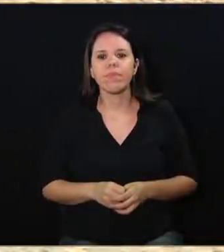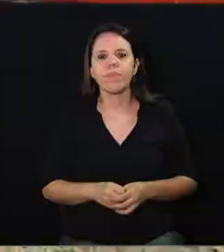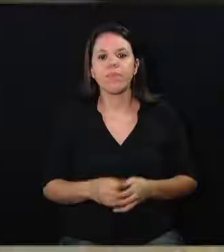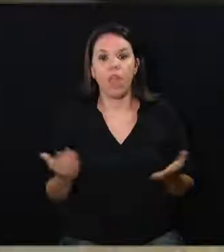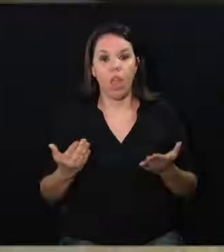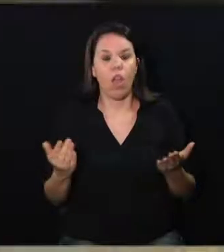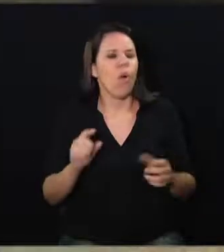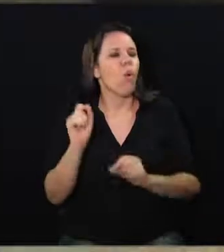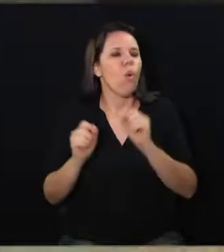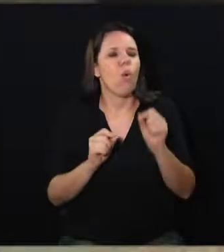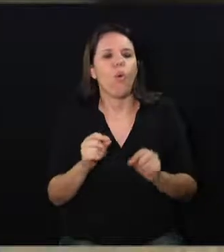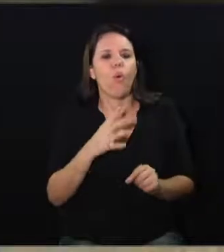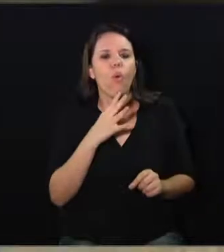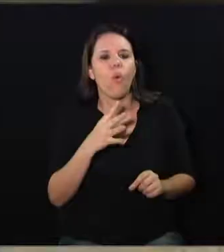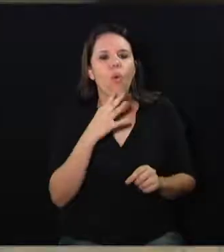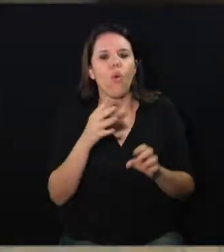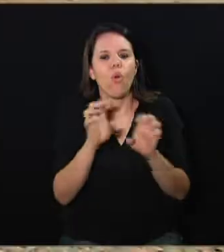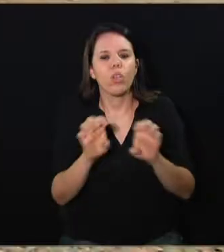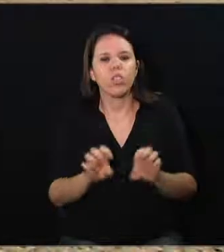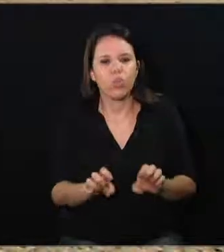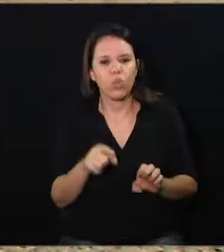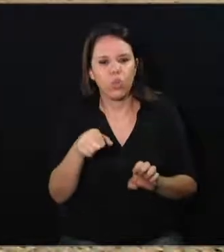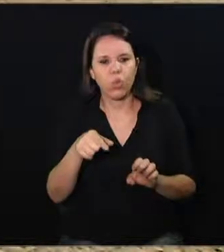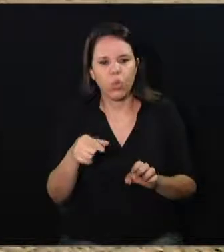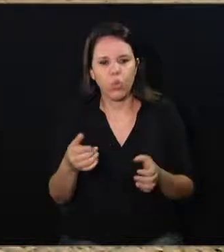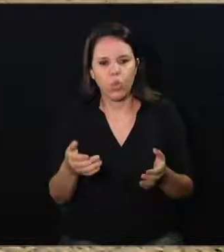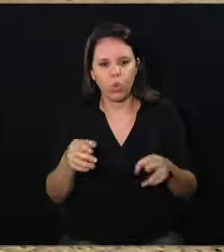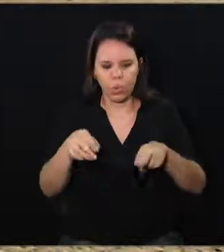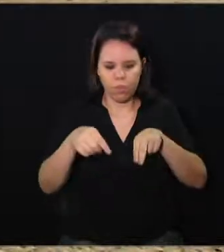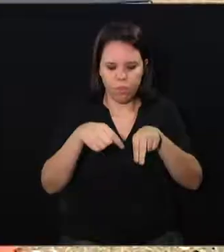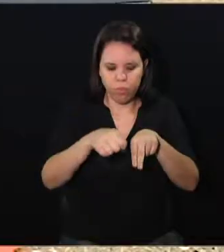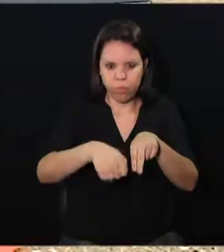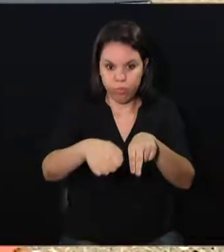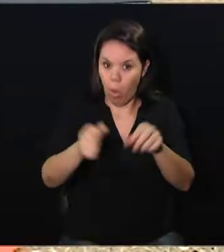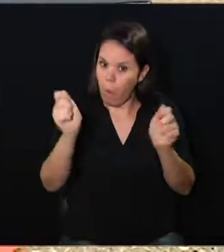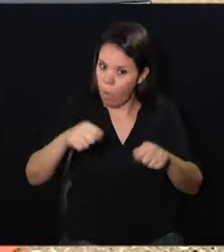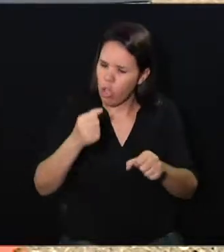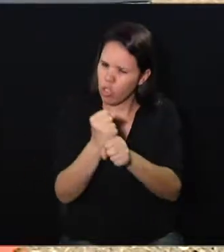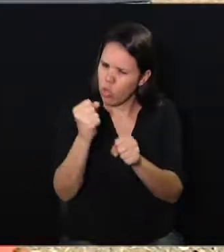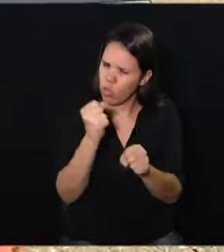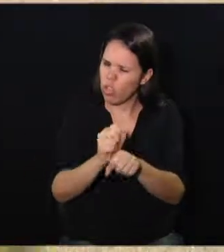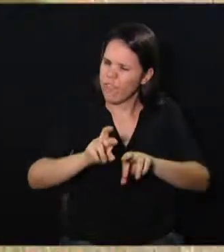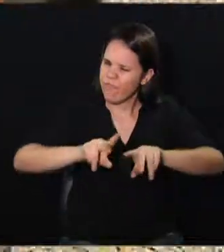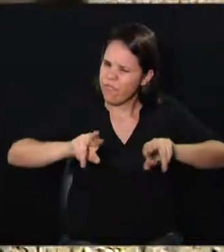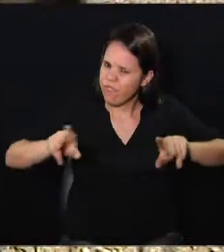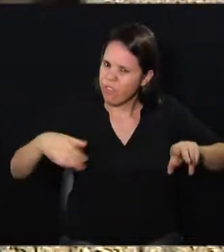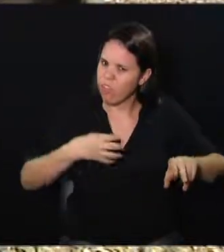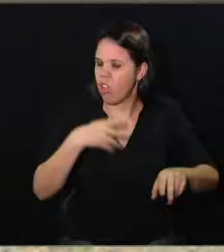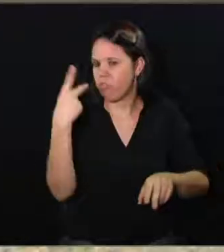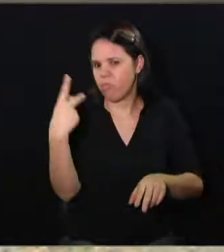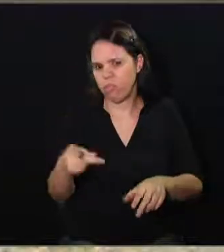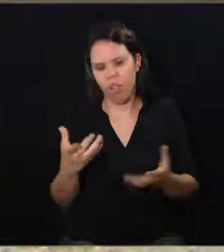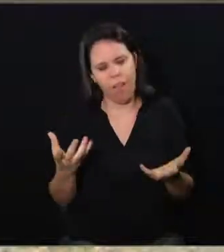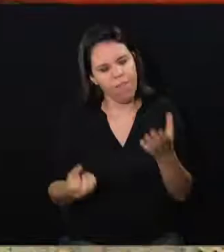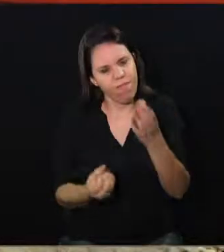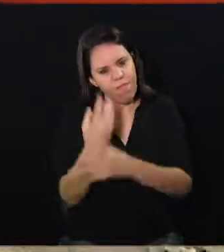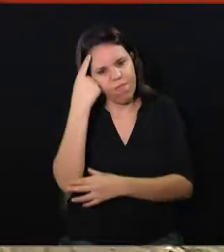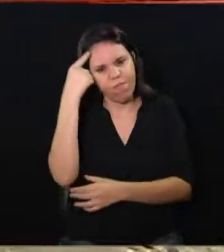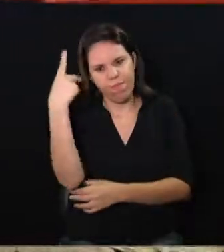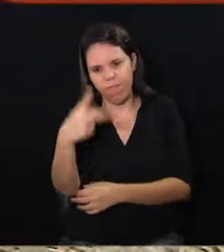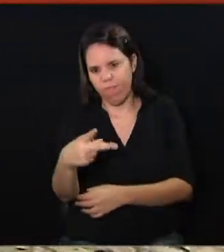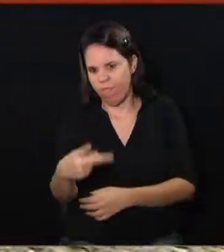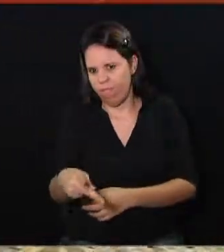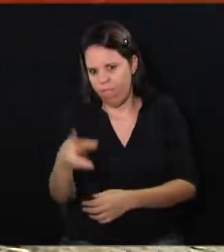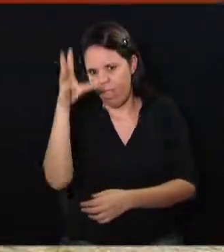Agora, que tal conhecer a estrutura do carrinho? Ele pode ser construído de diversas maneiras, dependendo da criatividade